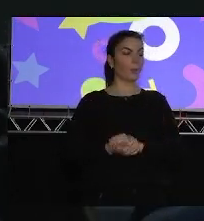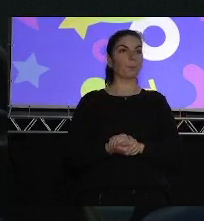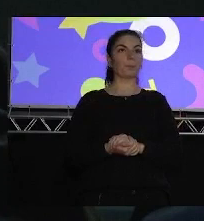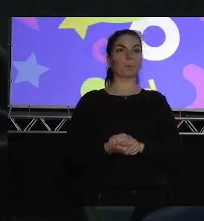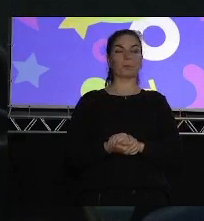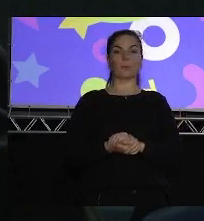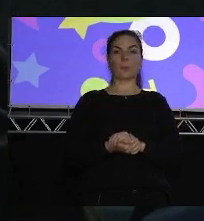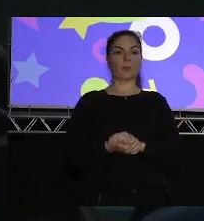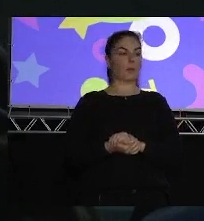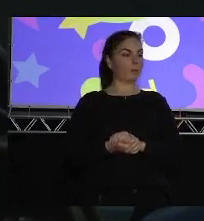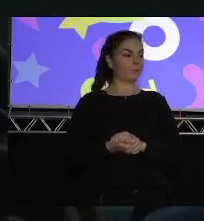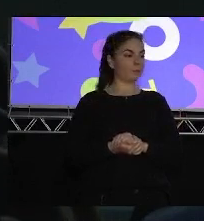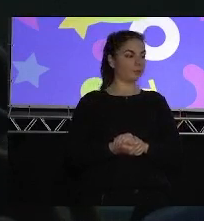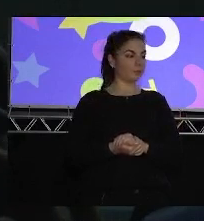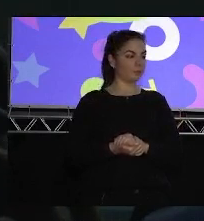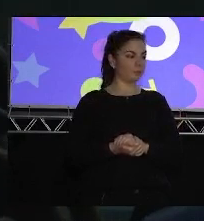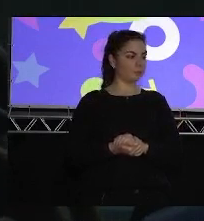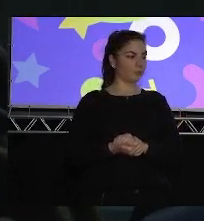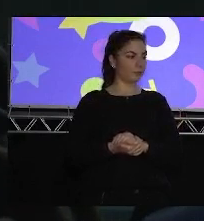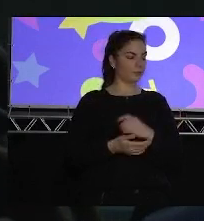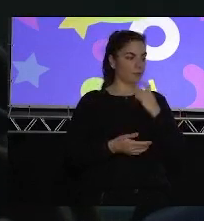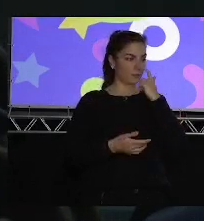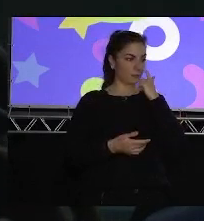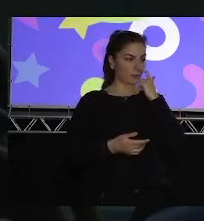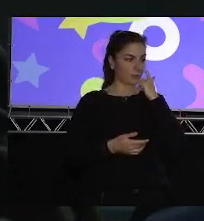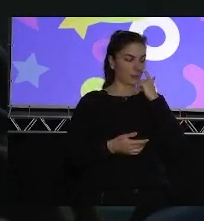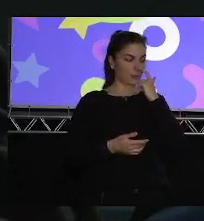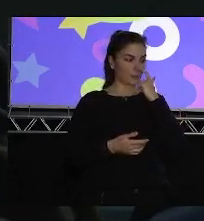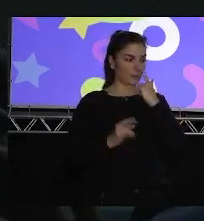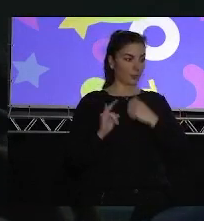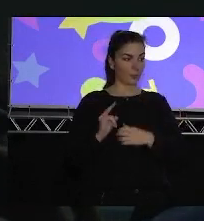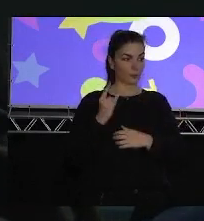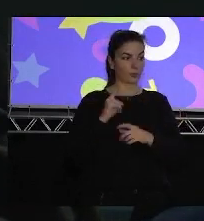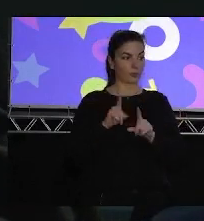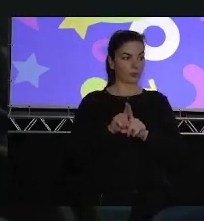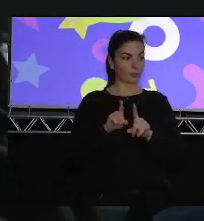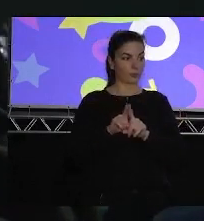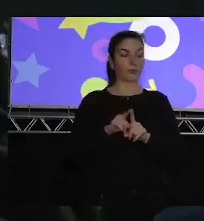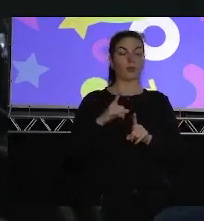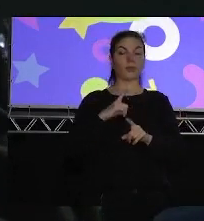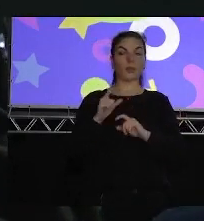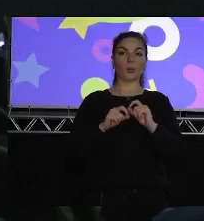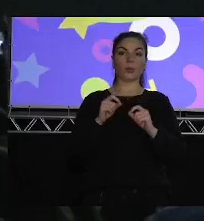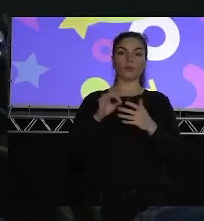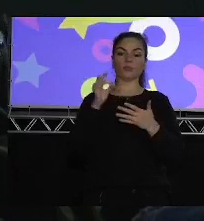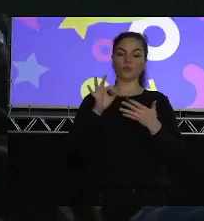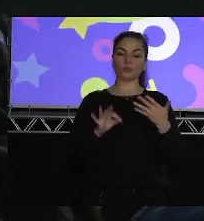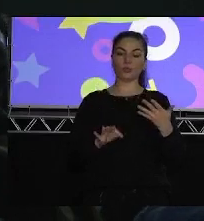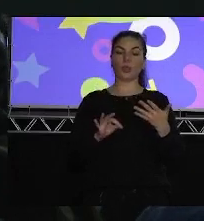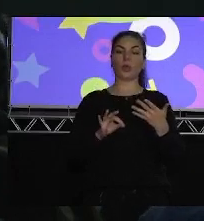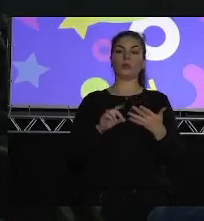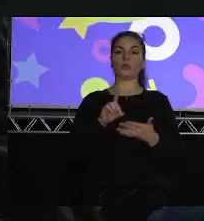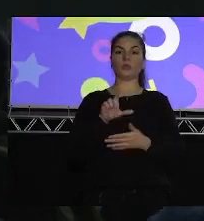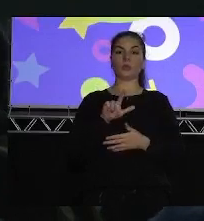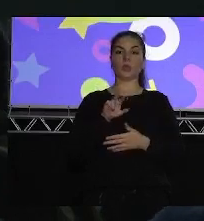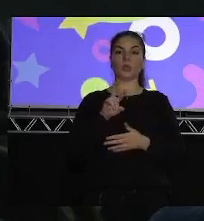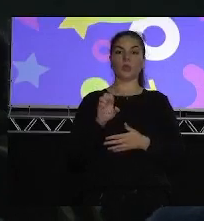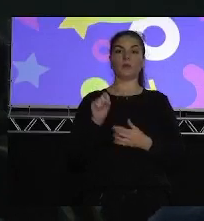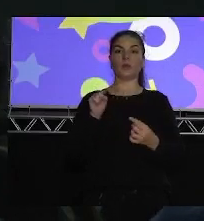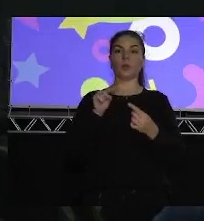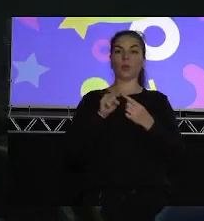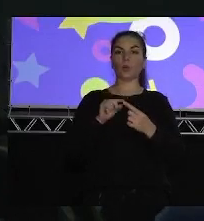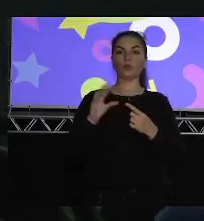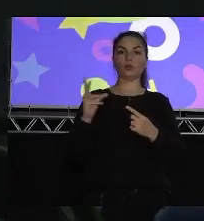acontece tudo isso dentro da governança. E, por fim, existe a checagem do delivery goals, aí, todos os goals que foram